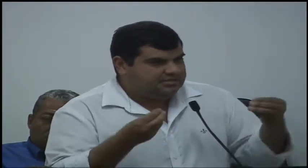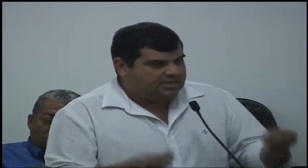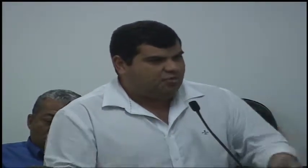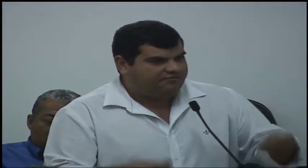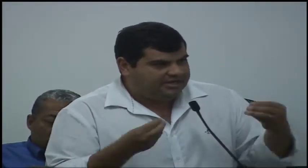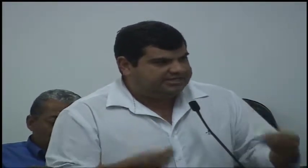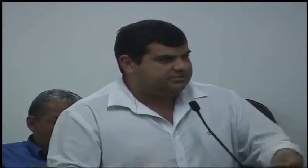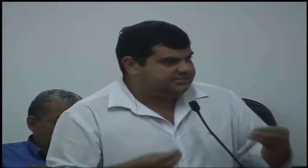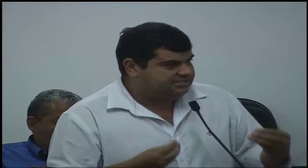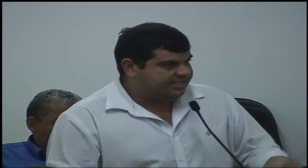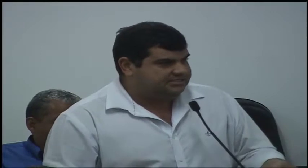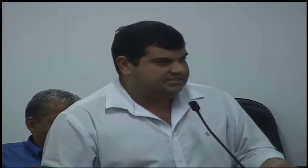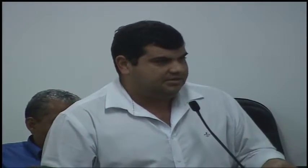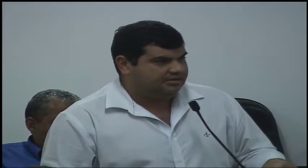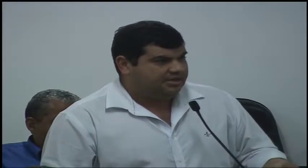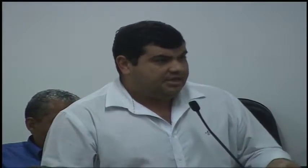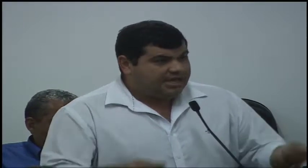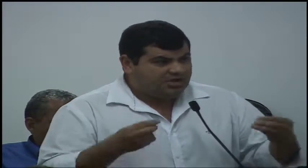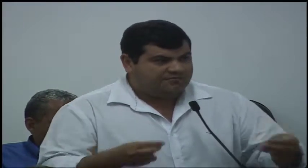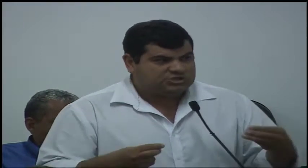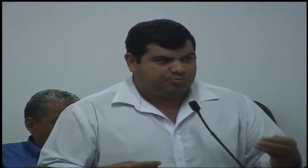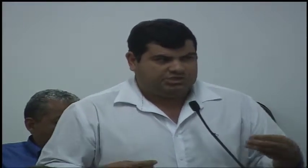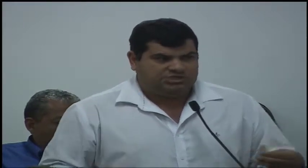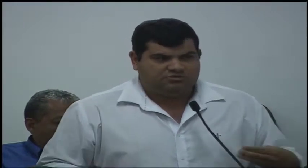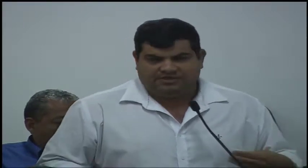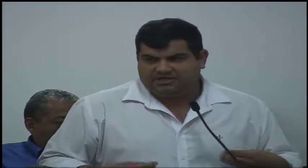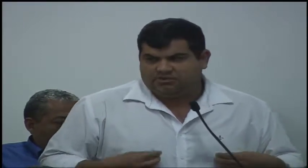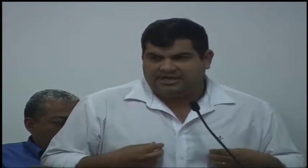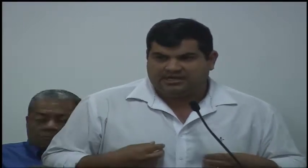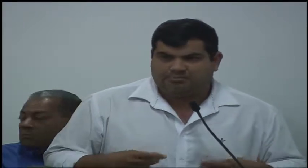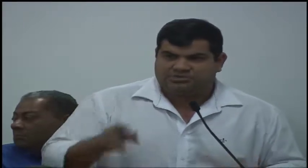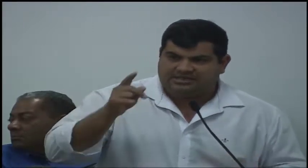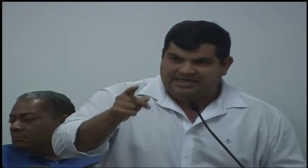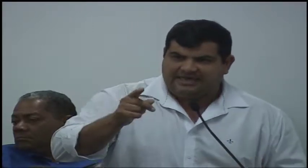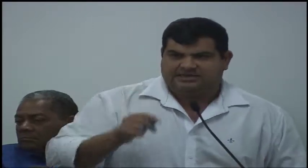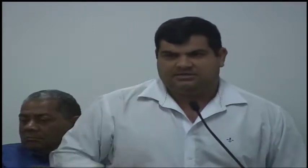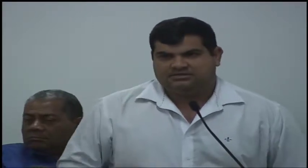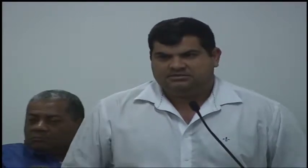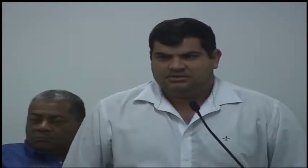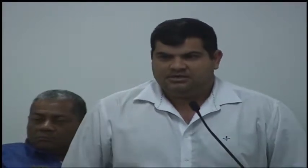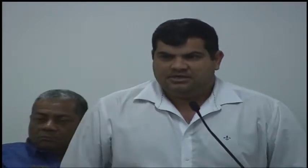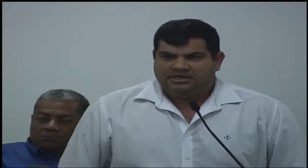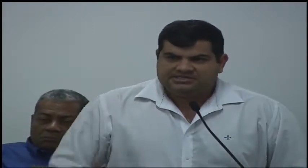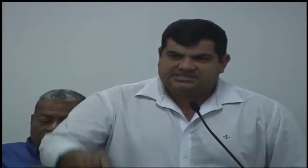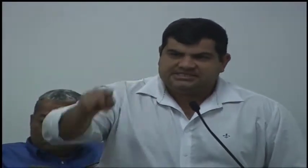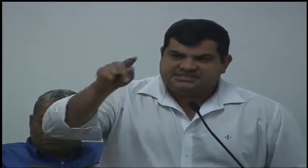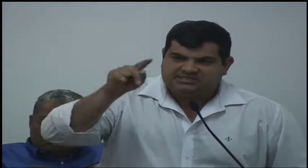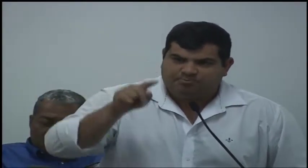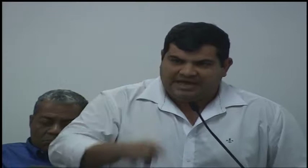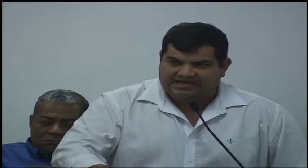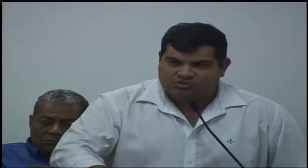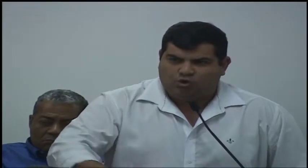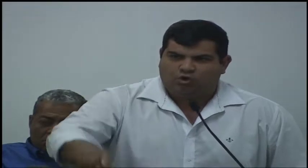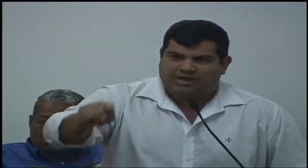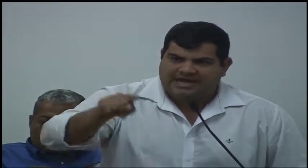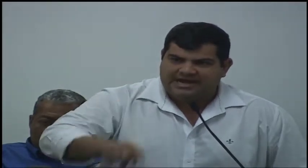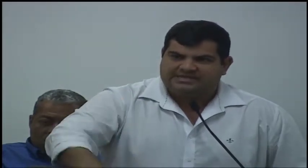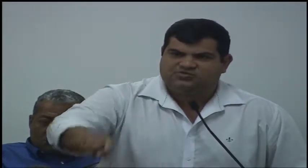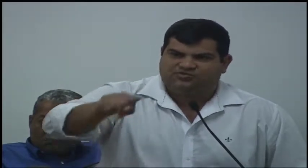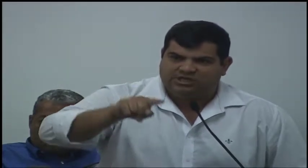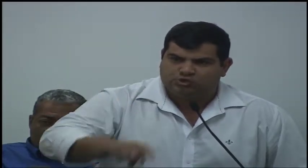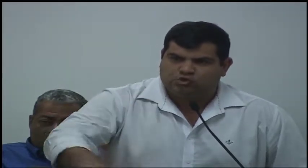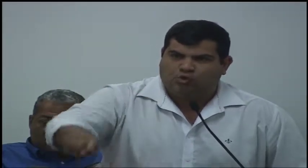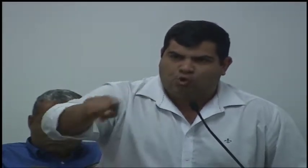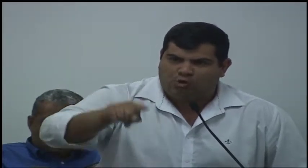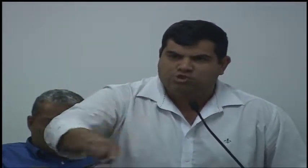líderes não ofereçam resistência. E aí eu faço o pedido, vereadora Érica, para o SEDECA, que se esses pais colocarem